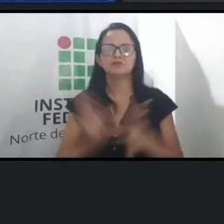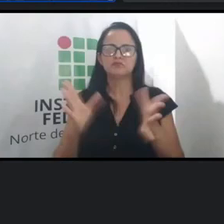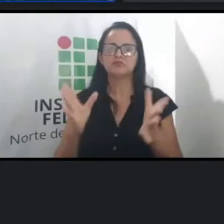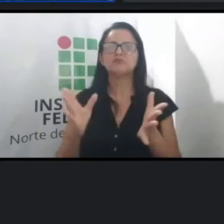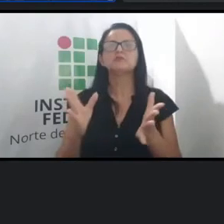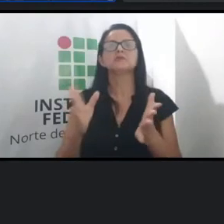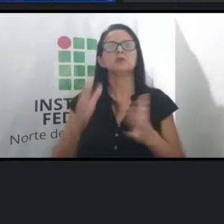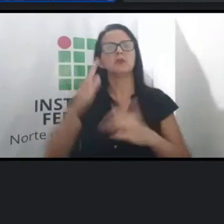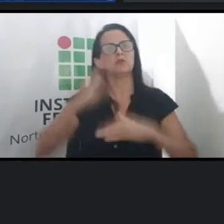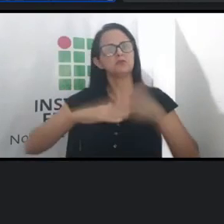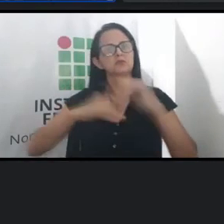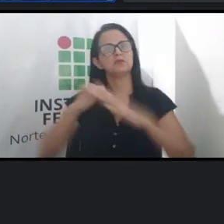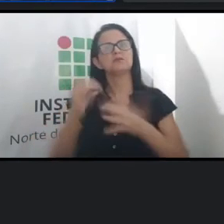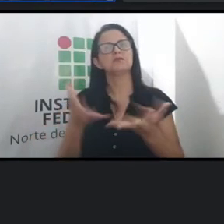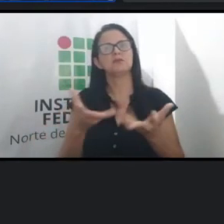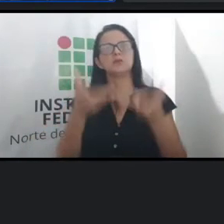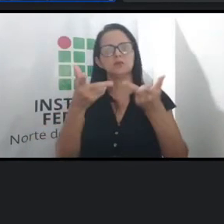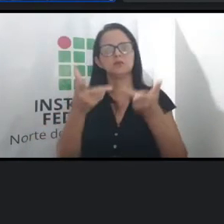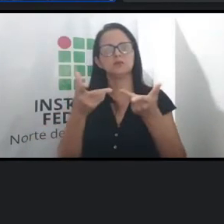você.